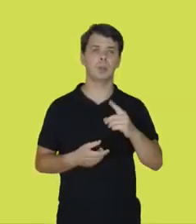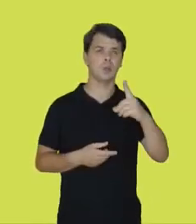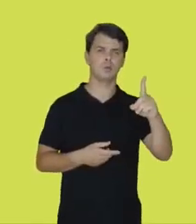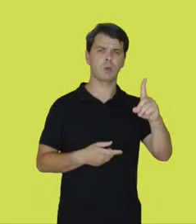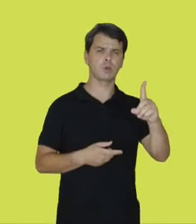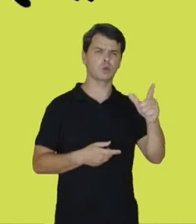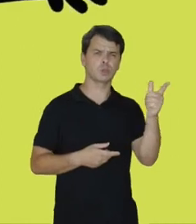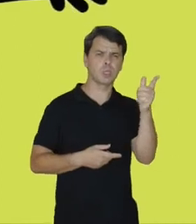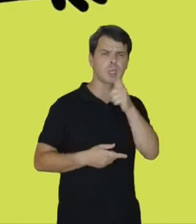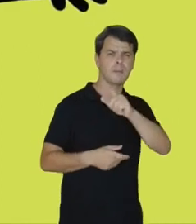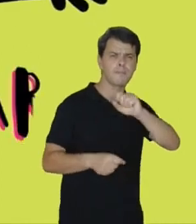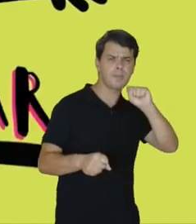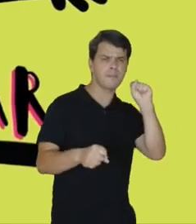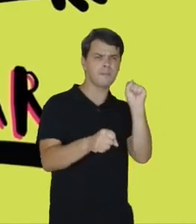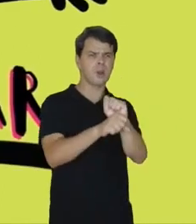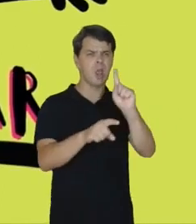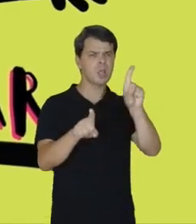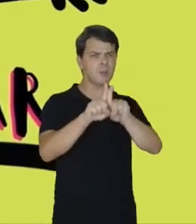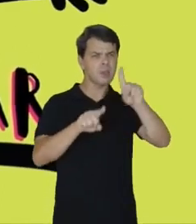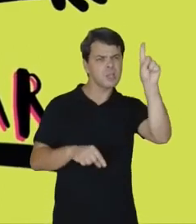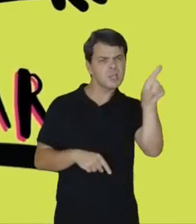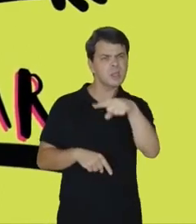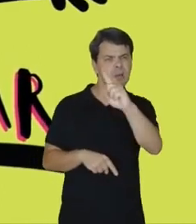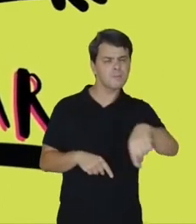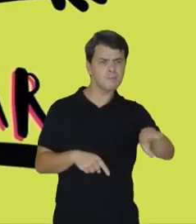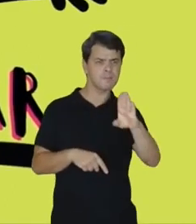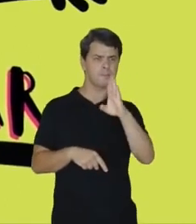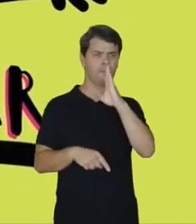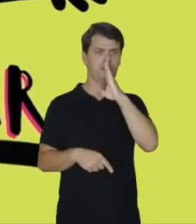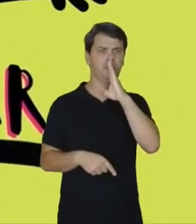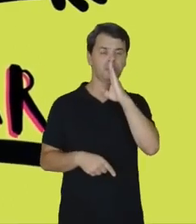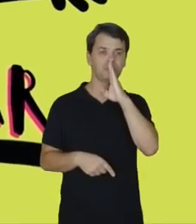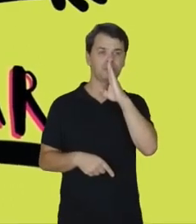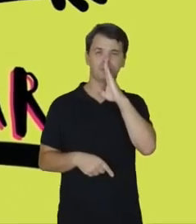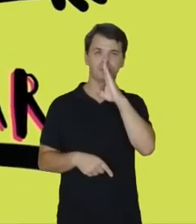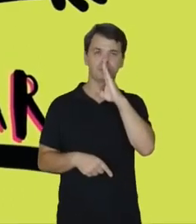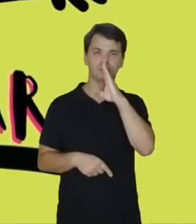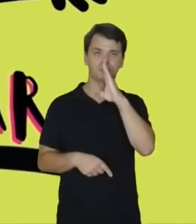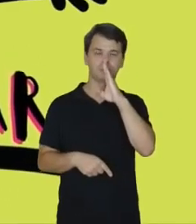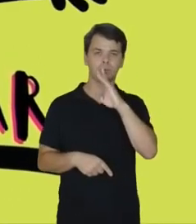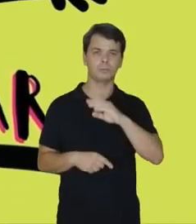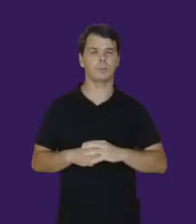Não vão mais conseguir me anular, me calar.